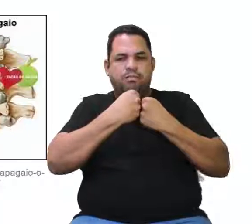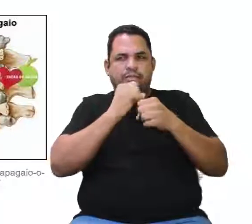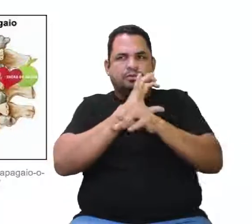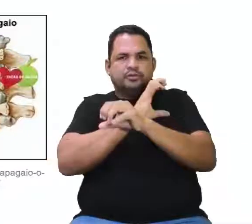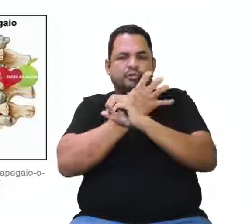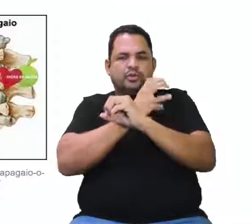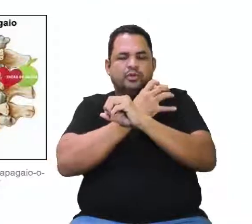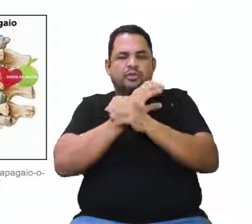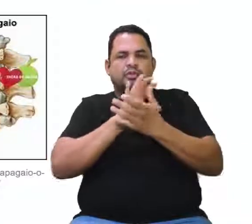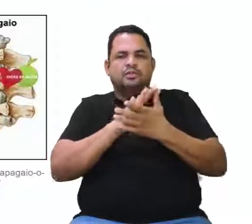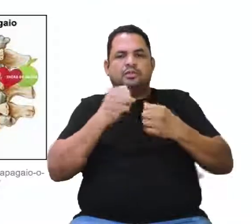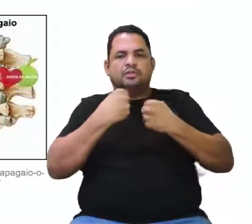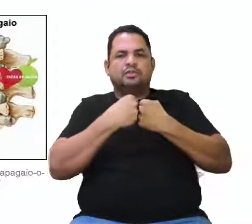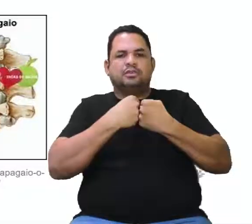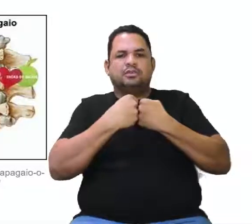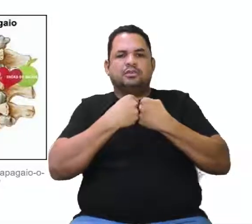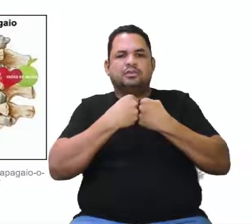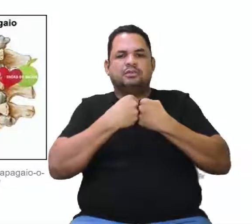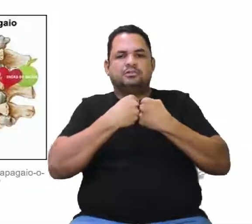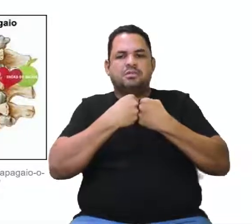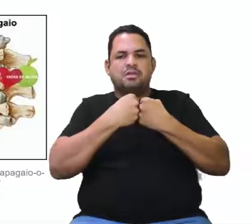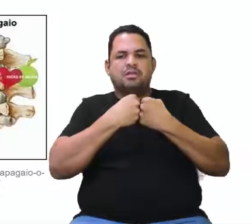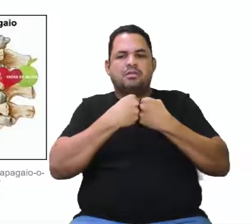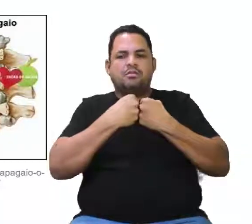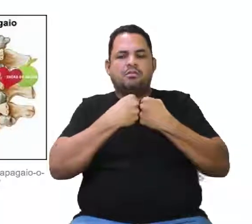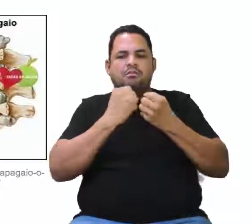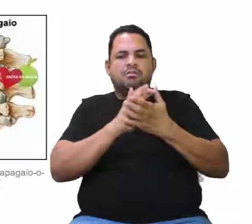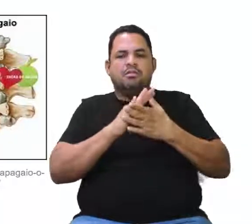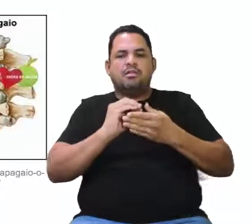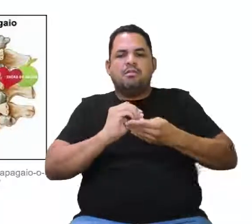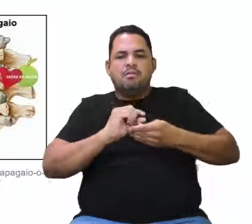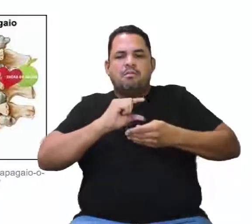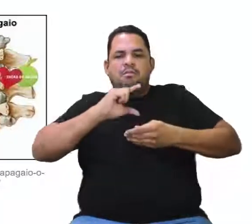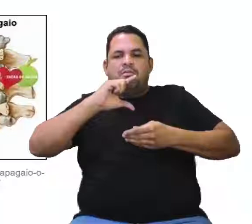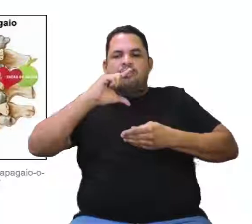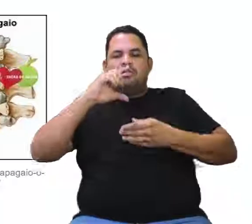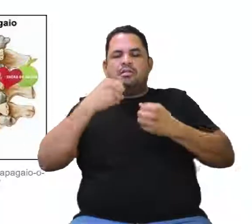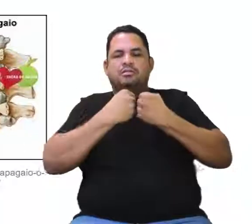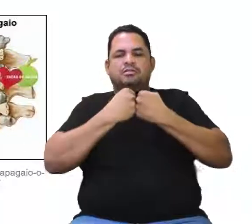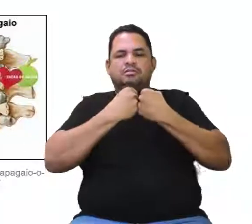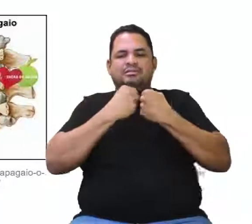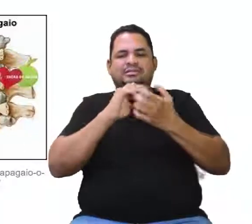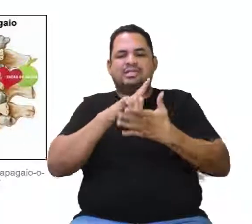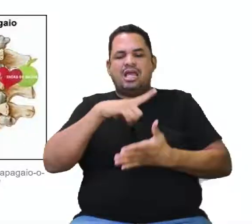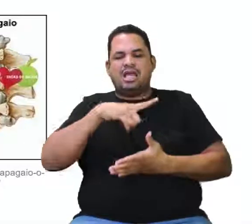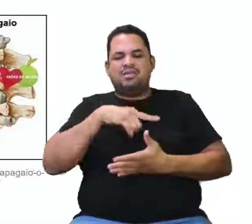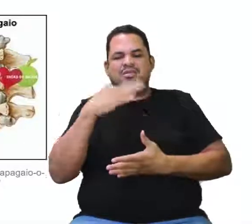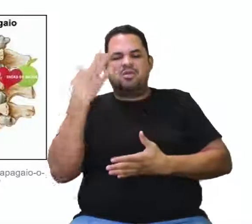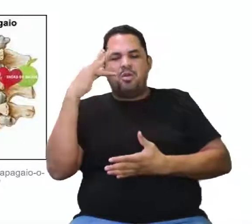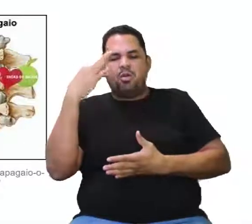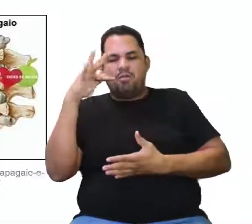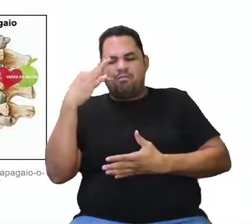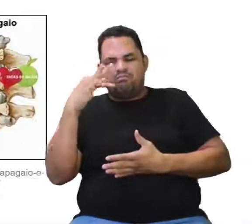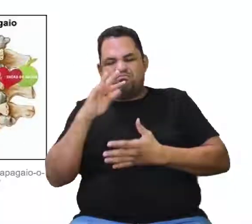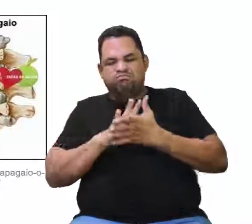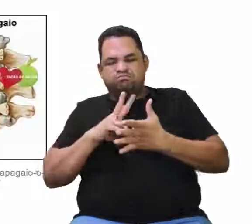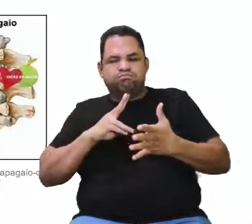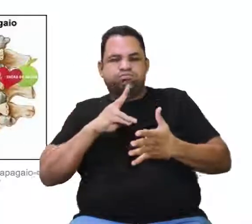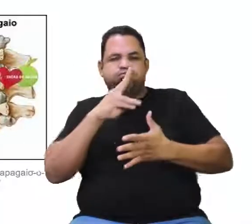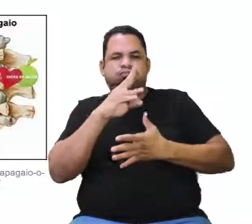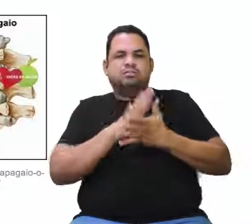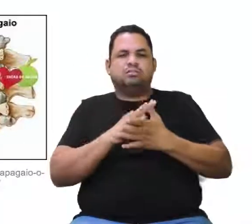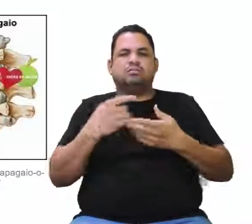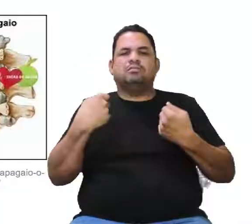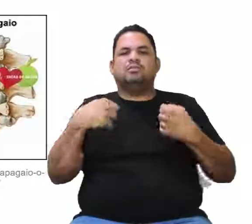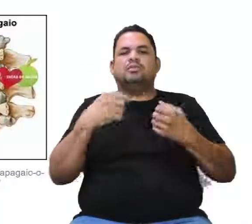acontecer? Vai aumentar a fricção ali quando ele for fazer os movimentos. Então ele sente uma dor muito grande, porque aqui